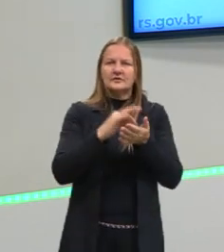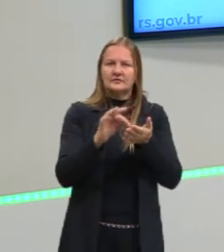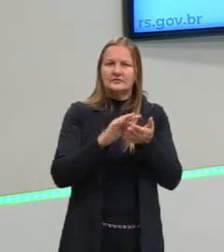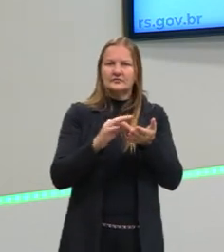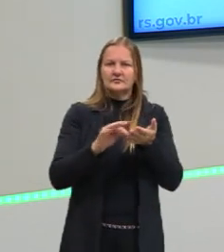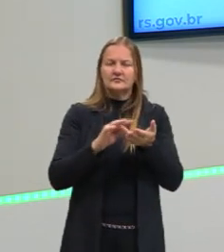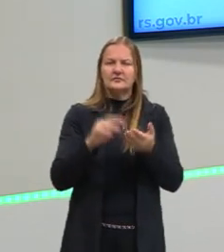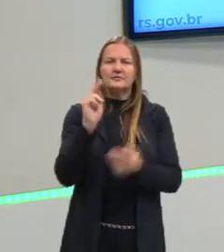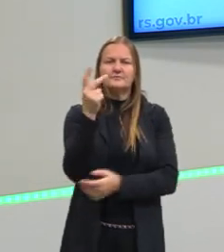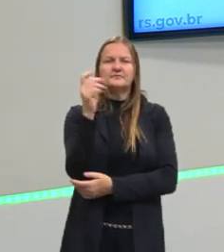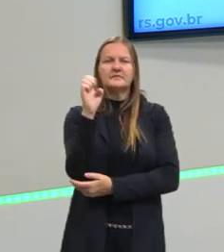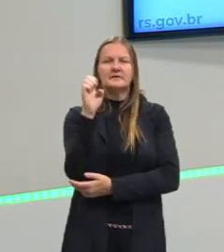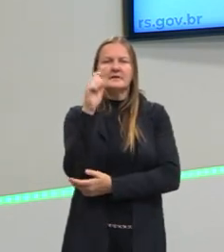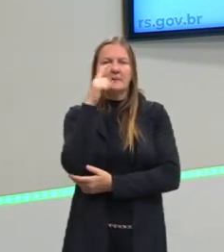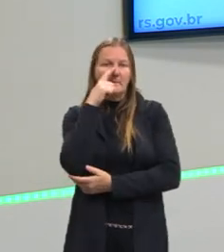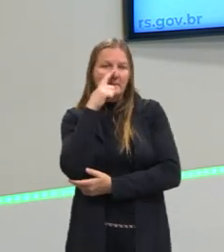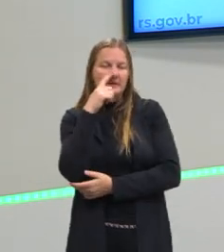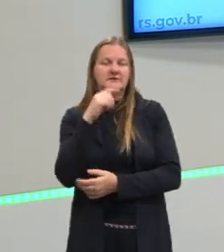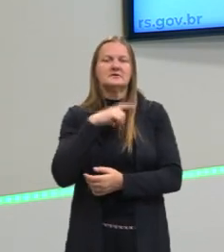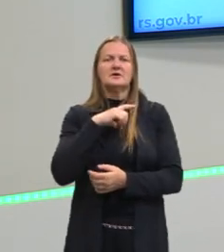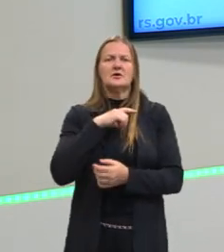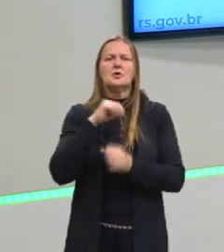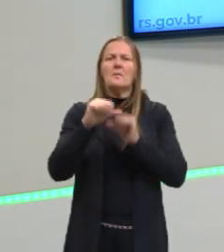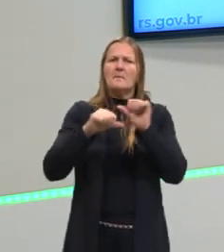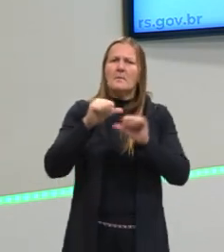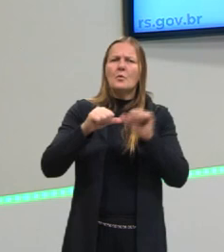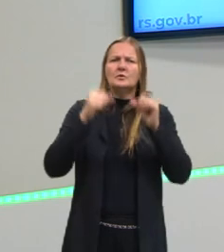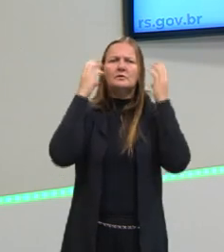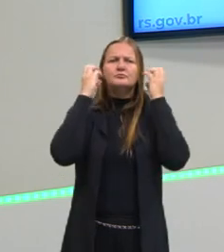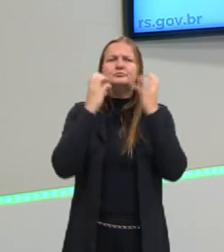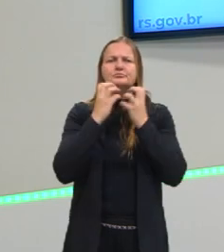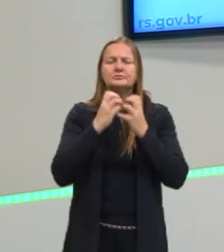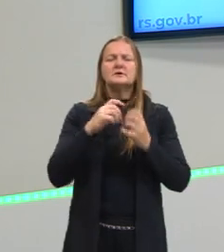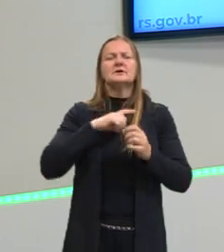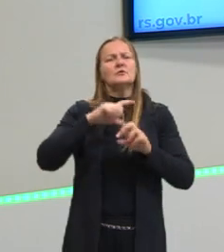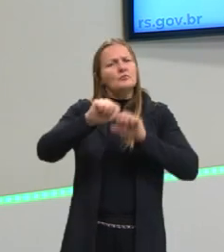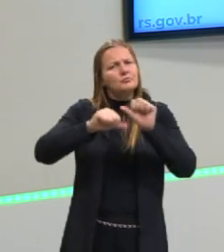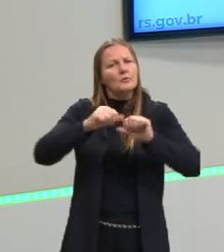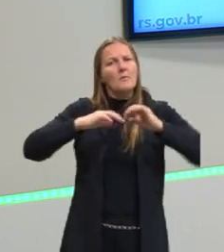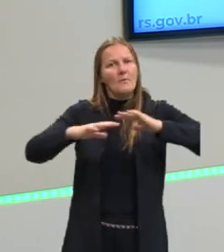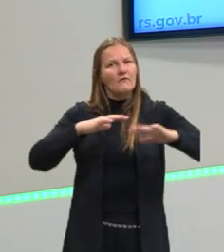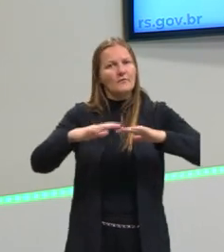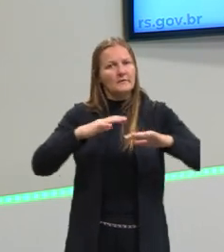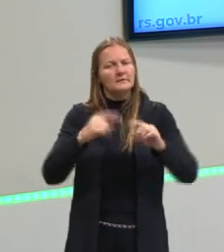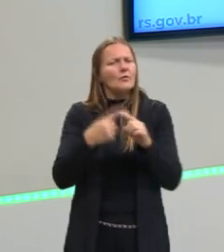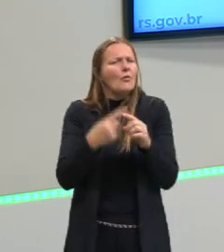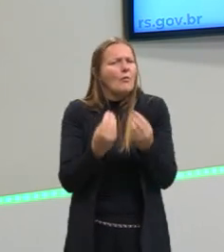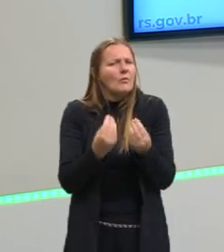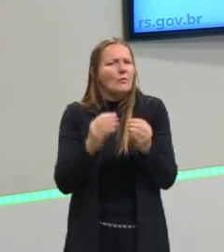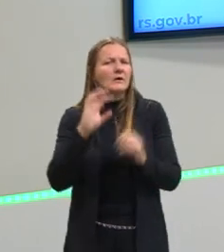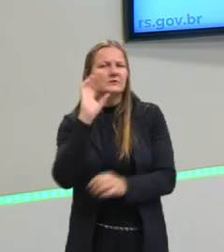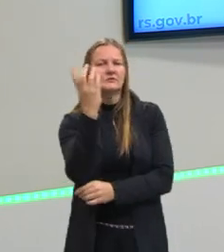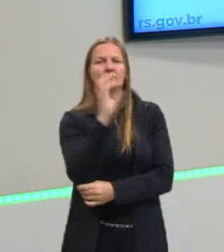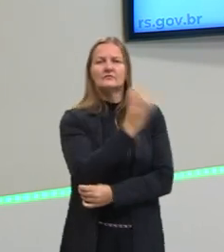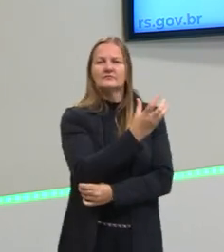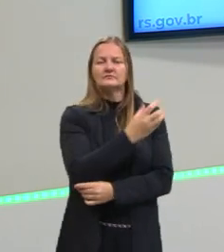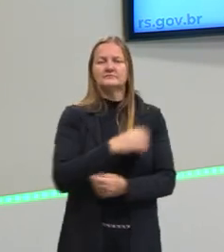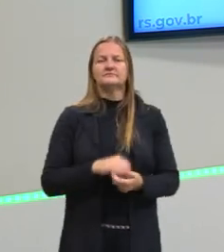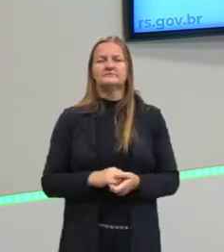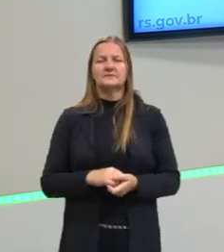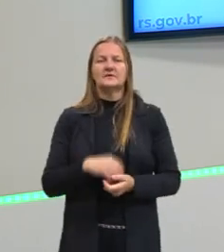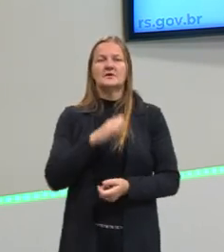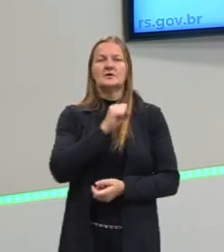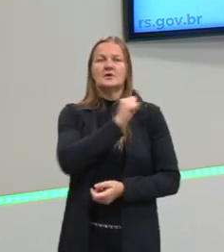já lá do Heráclito dopar - as coisas mudam as coisas estão em movimento como que ele vai resolver isso é o